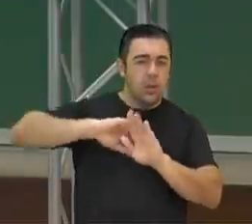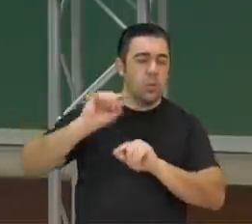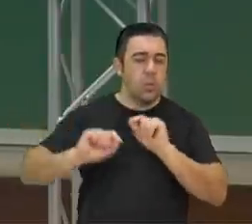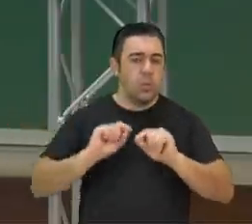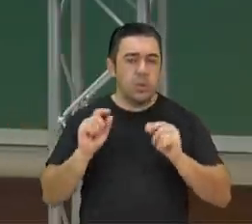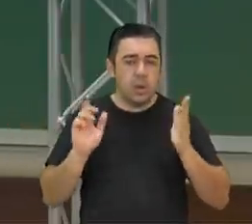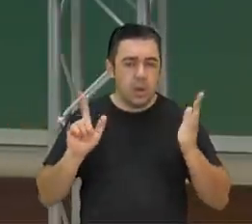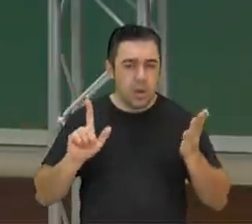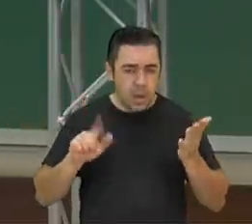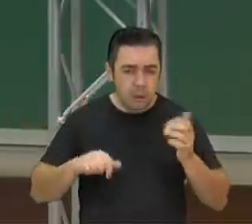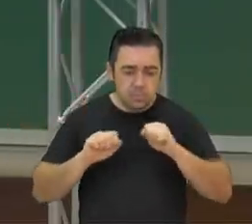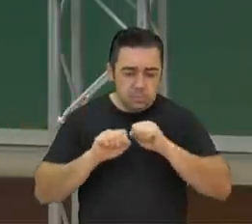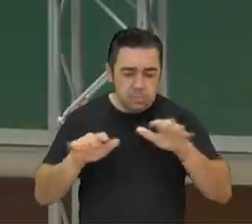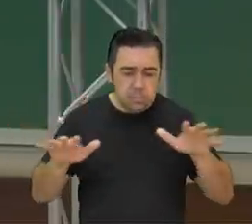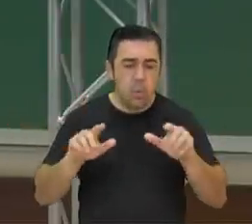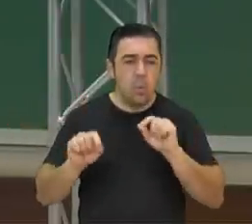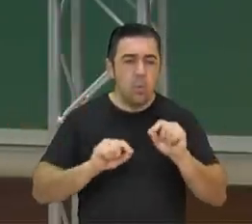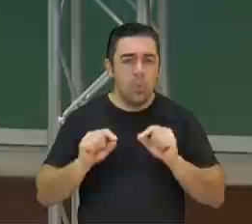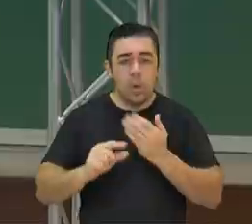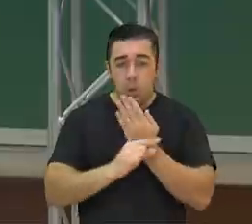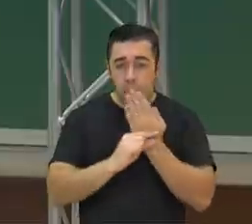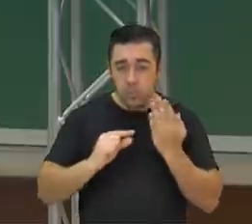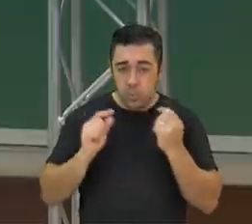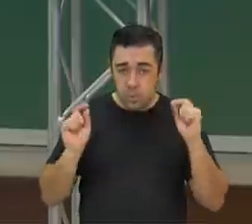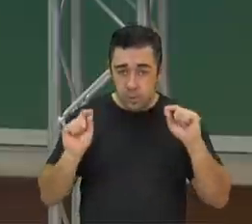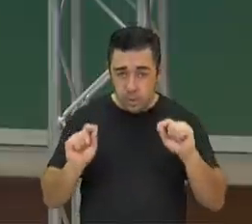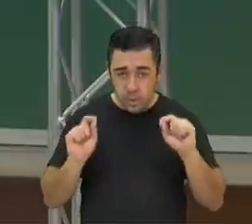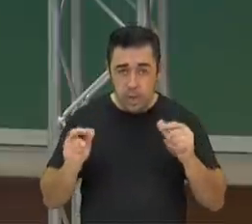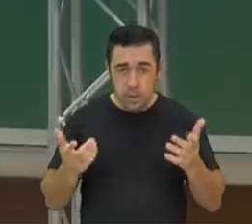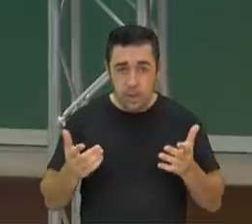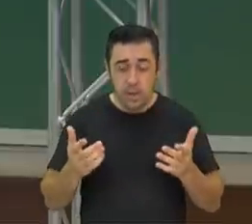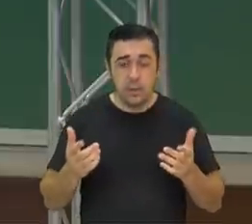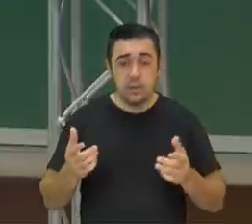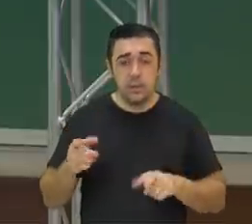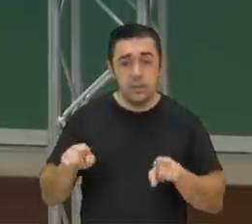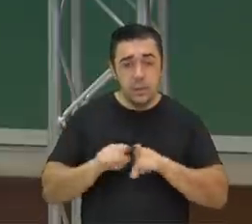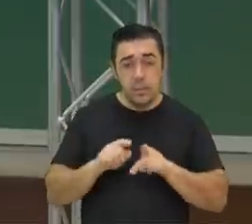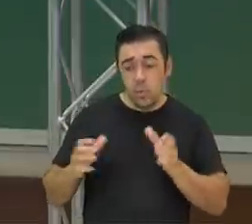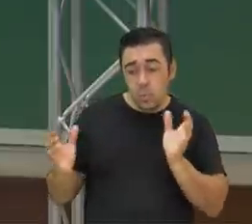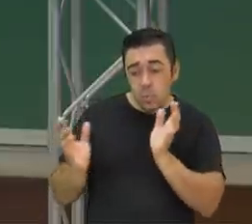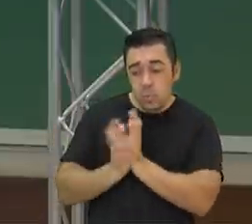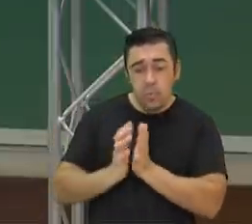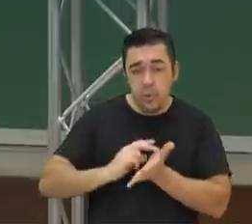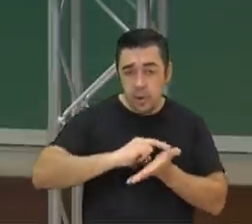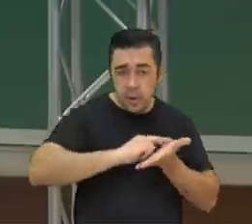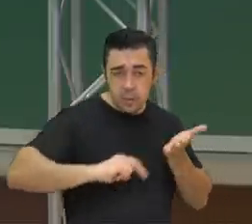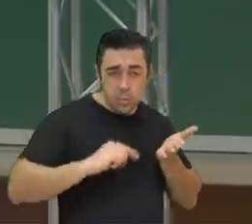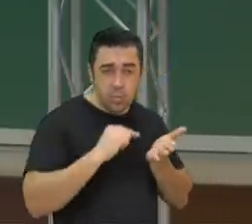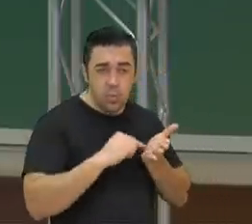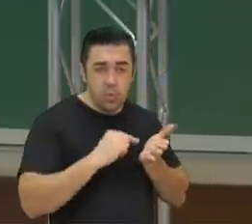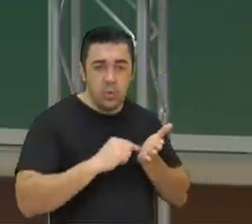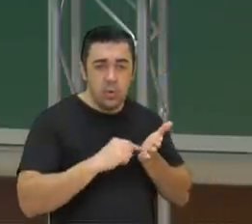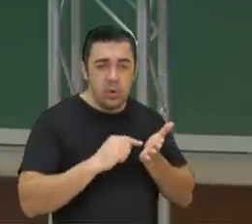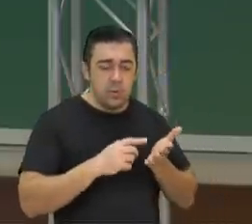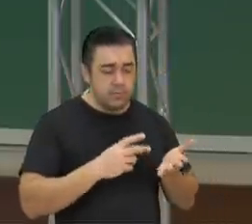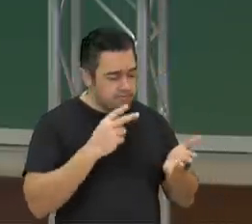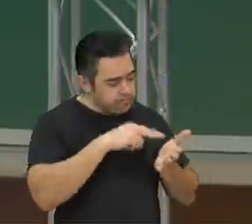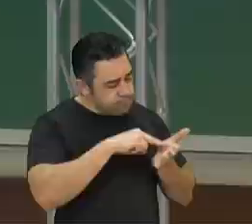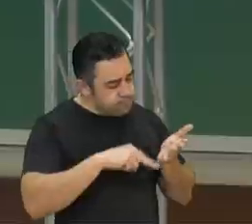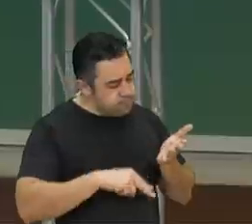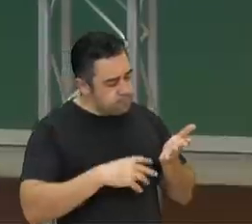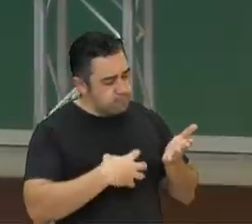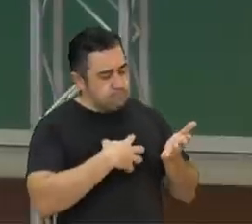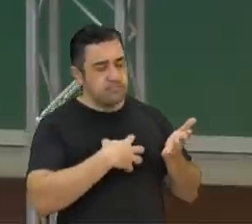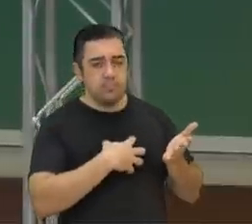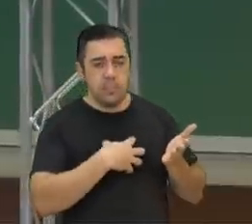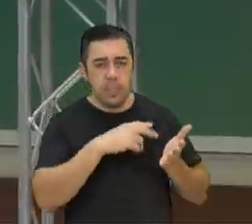mensagem o escritor pretende veicular e de que forma que o público leitor vai receber essa mensagem. Né? Então, se preocupa também